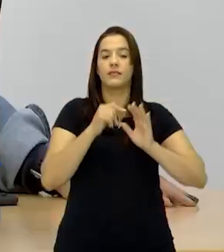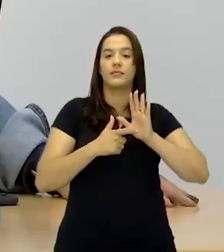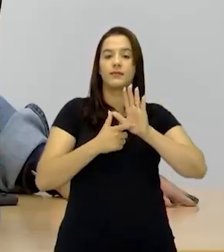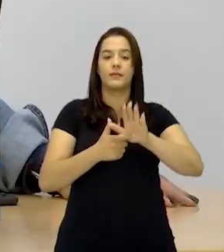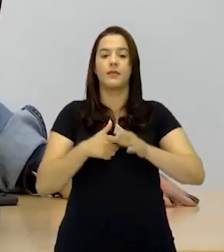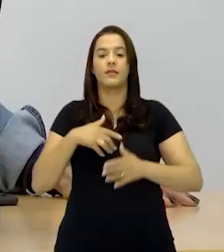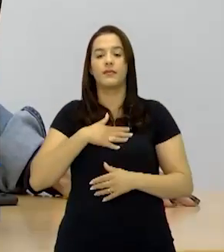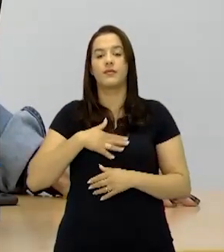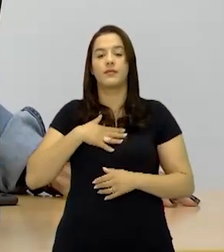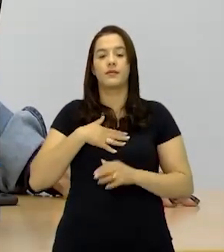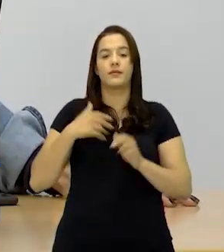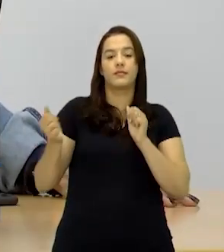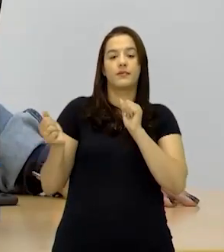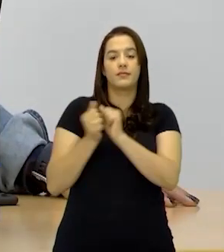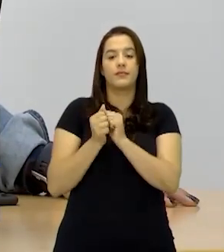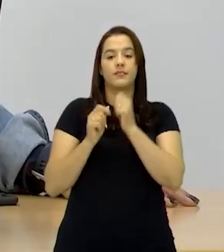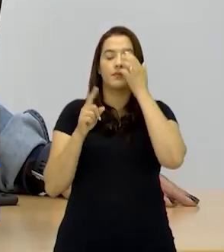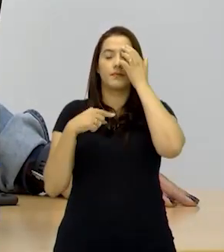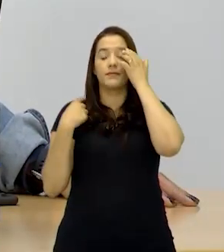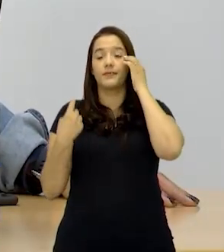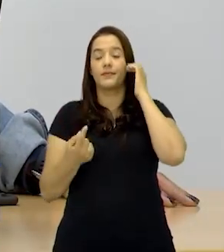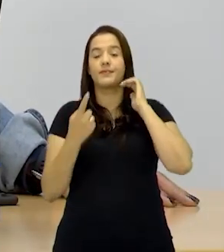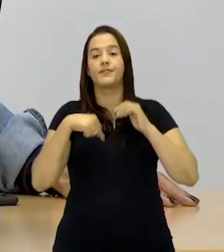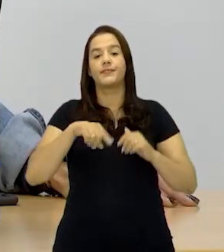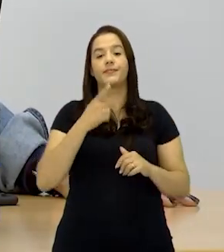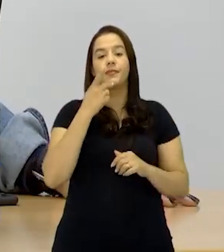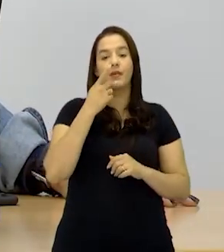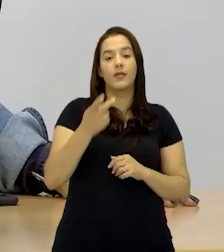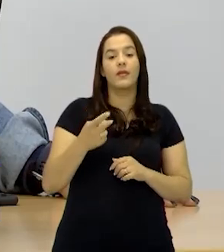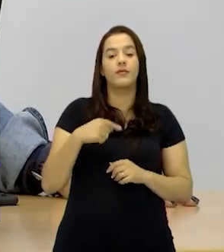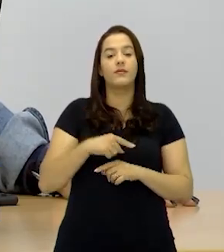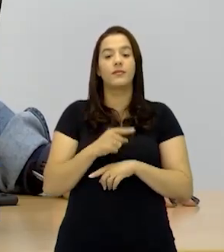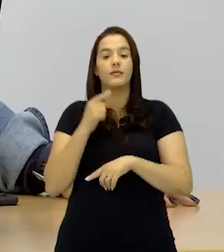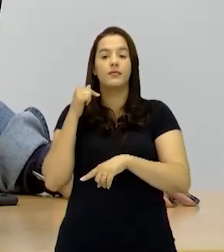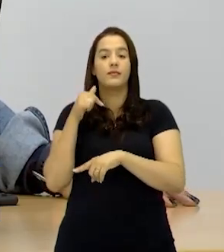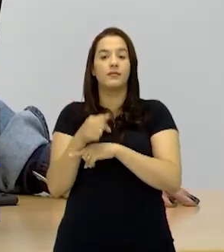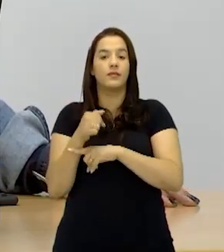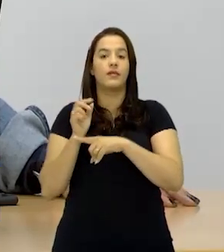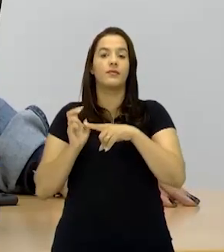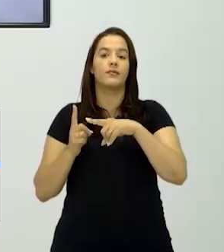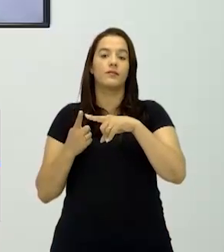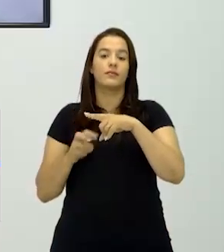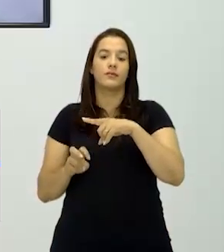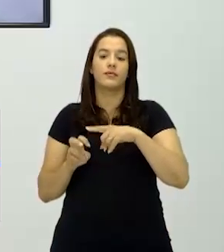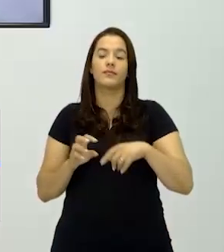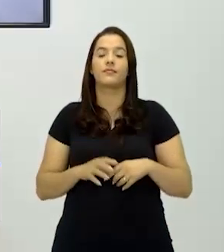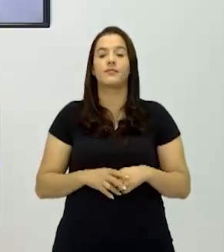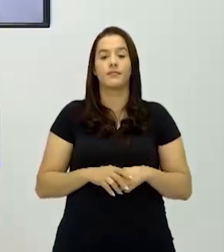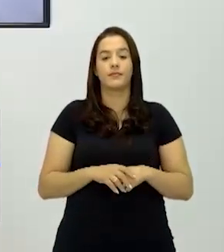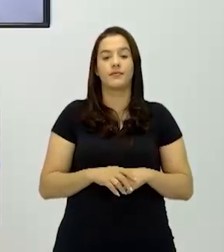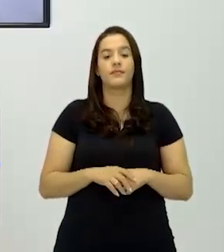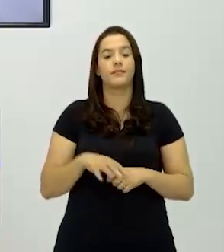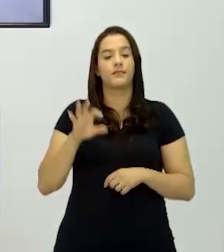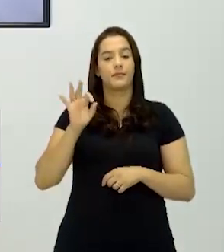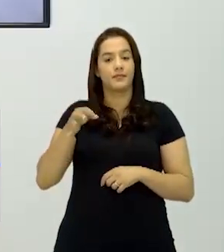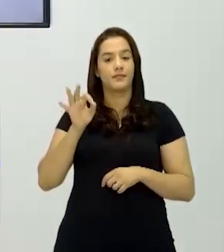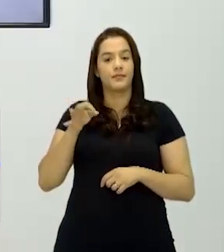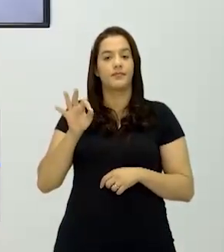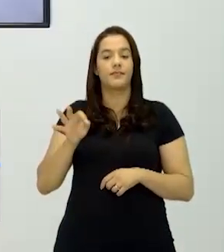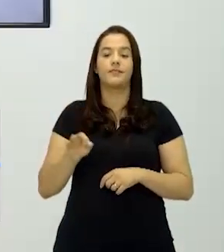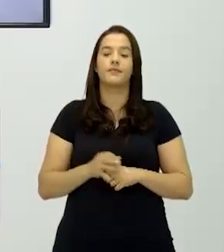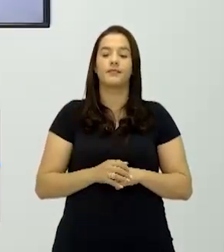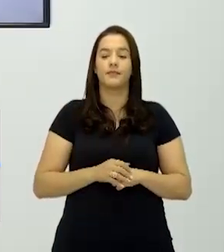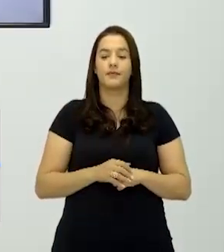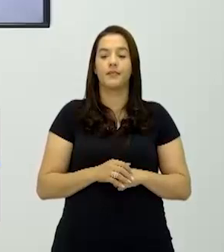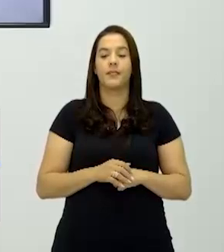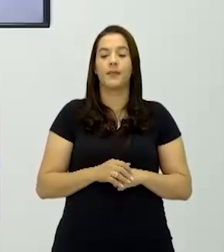Estão curtindo a nossa parceria aqui. E eles estão dizendo 7/15. E aí, Tony? É isso mesmo, são 7/15